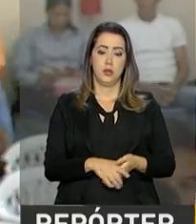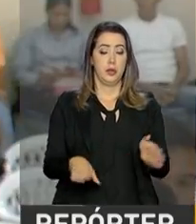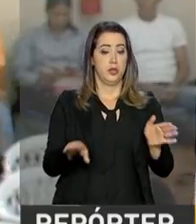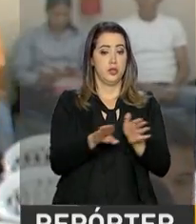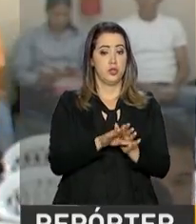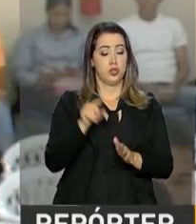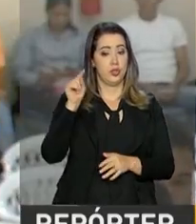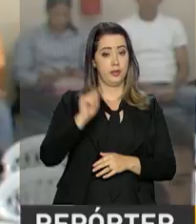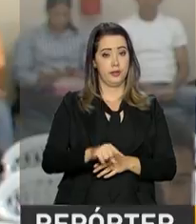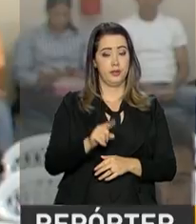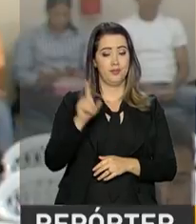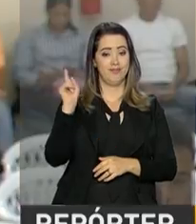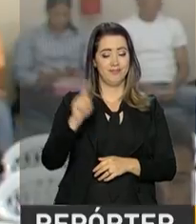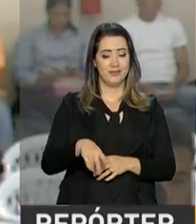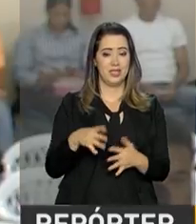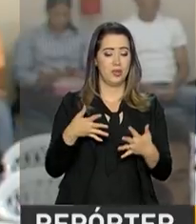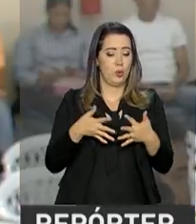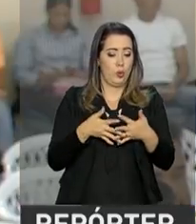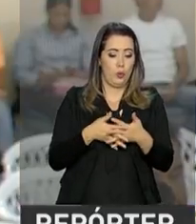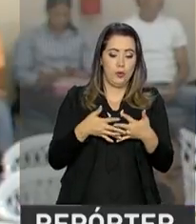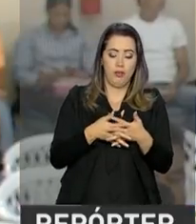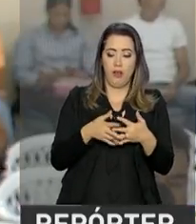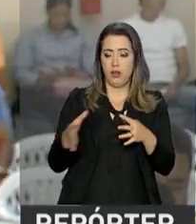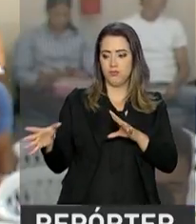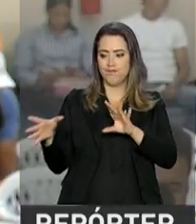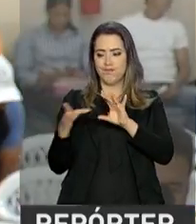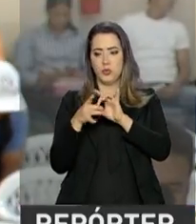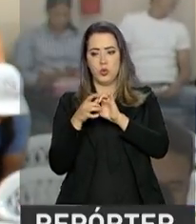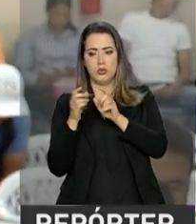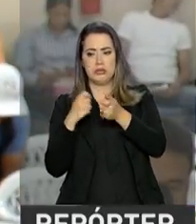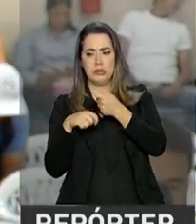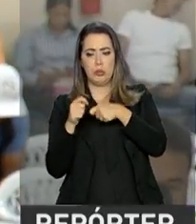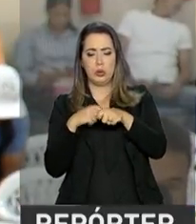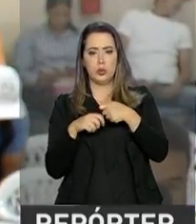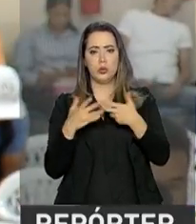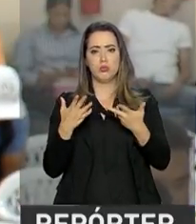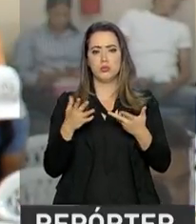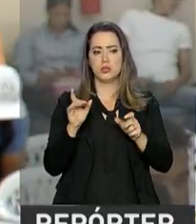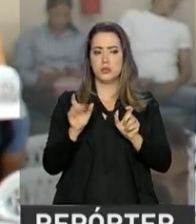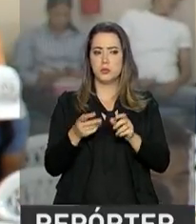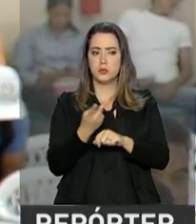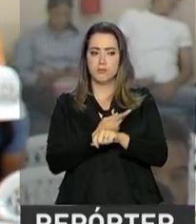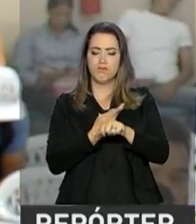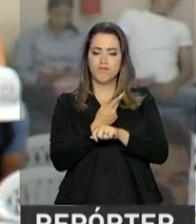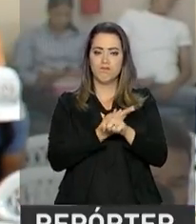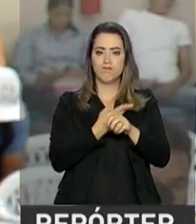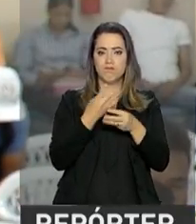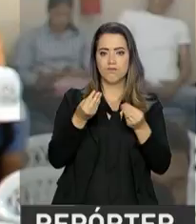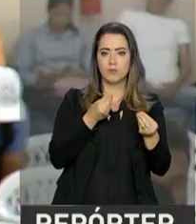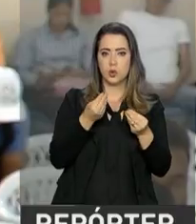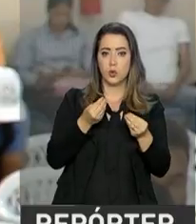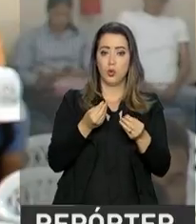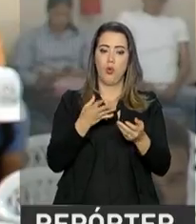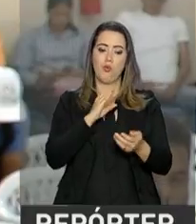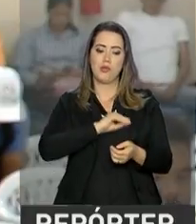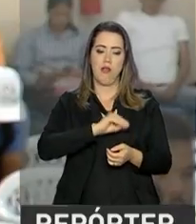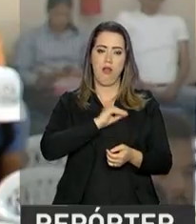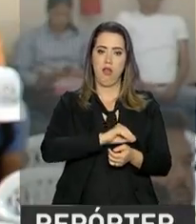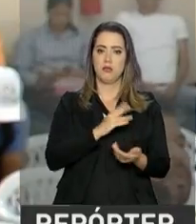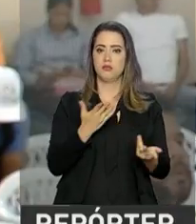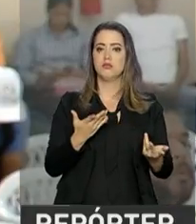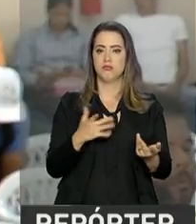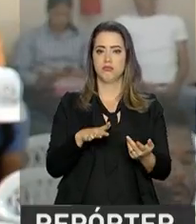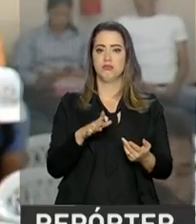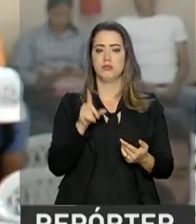no brasil é exatamente essa questão da integração econômica né as pessoas buscam uma maneira de se auto-sustentar se